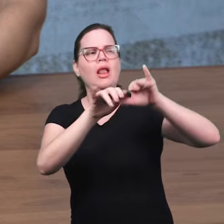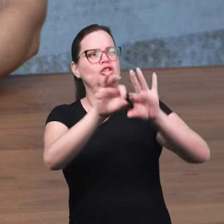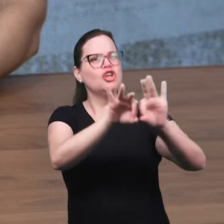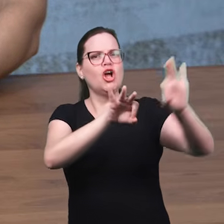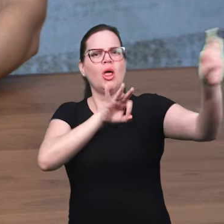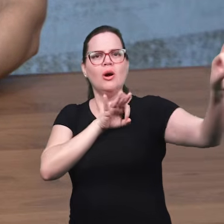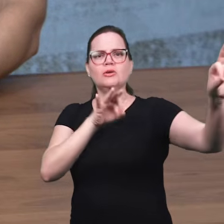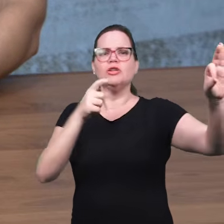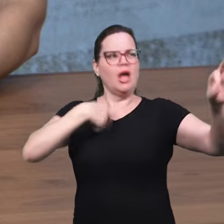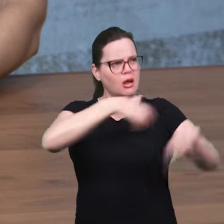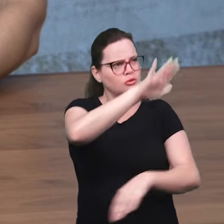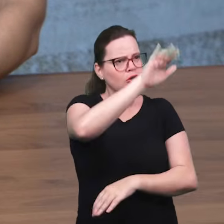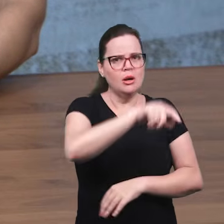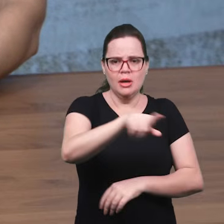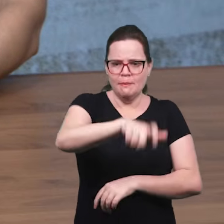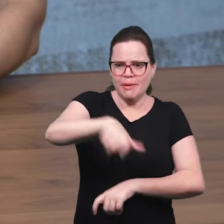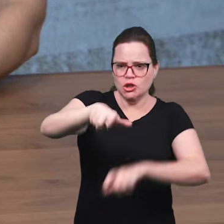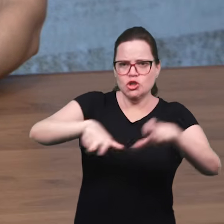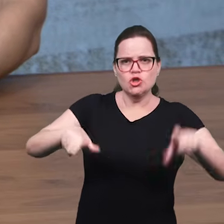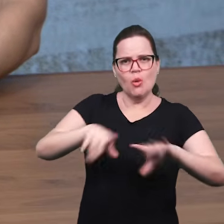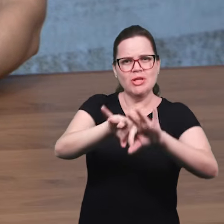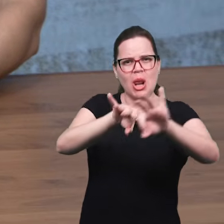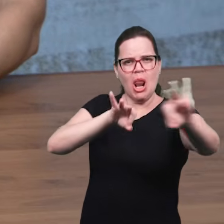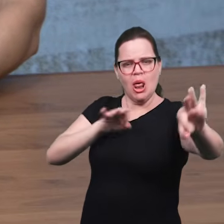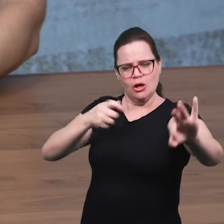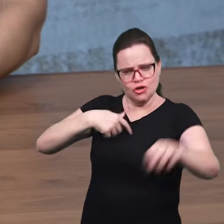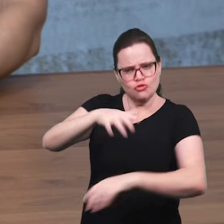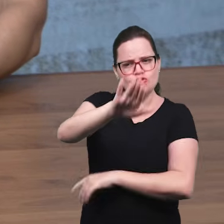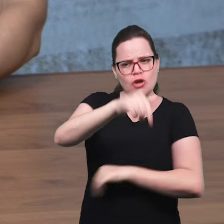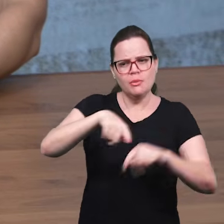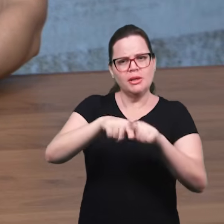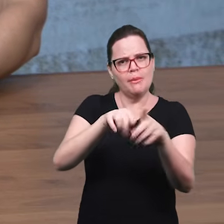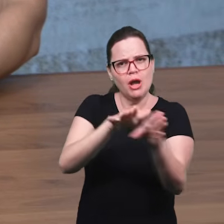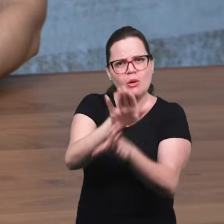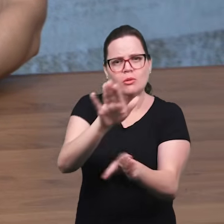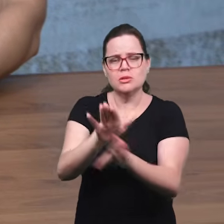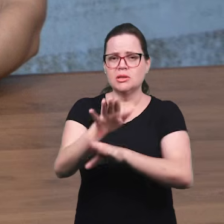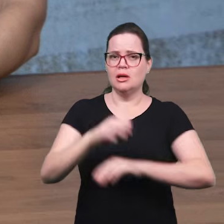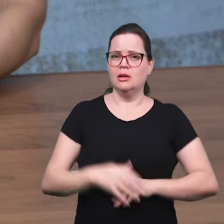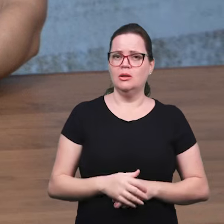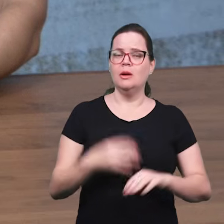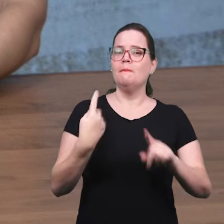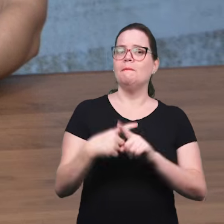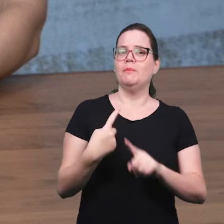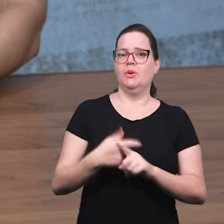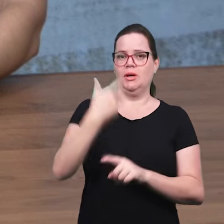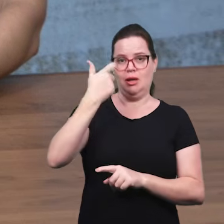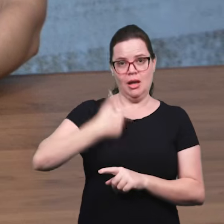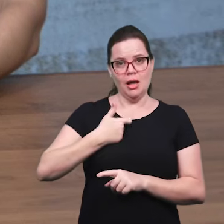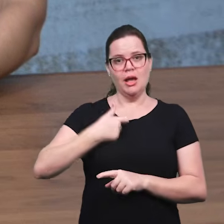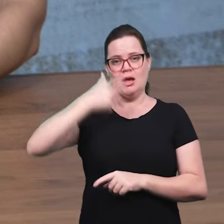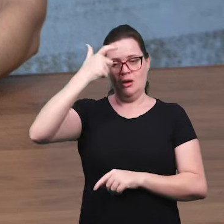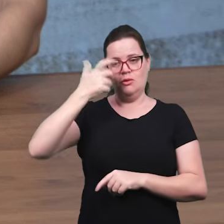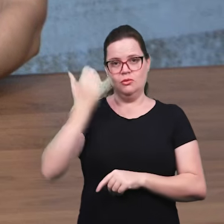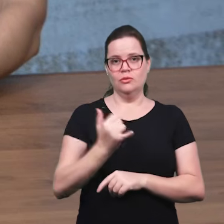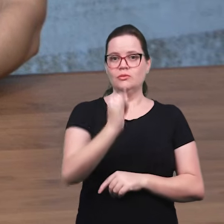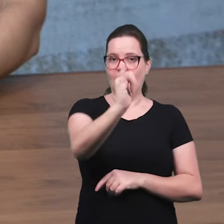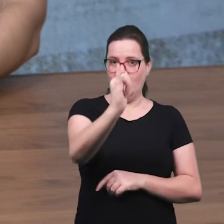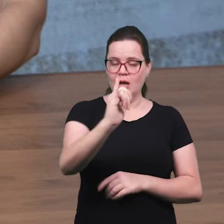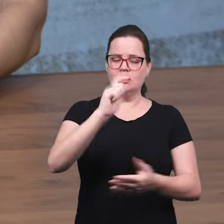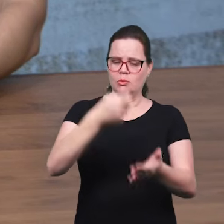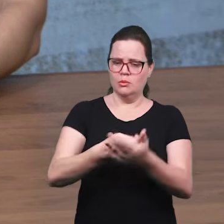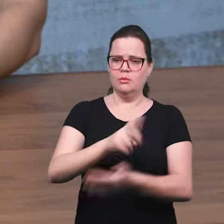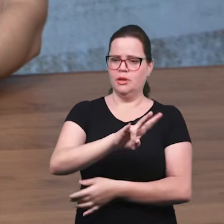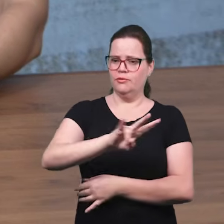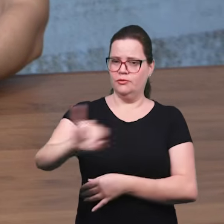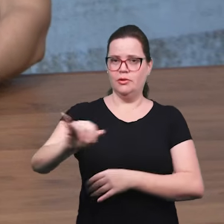conselho desde terras remotas. Porque assim o disse e assim acontecerá. Eu